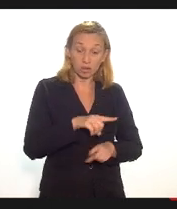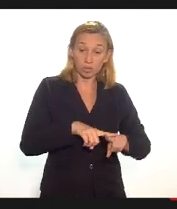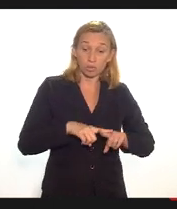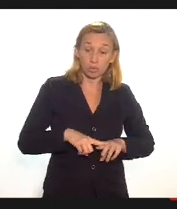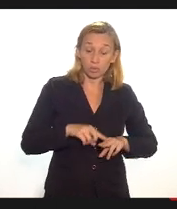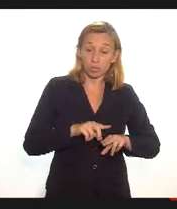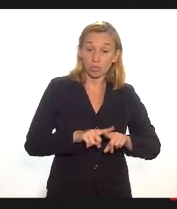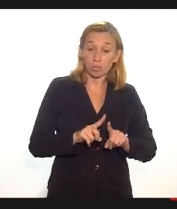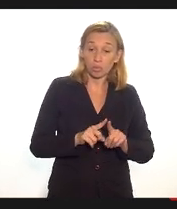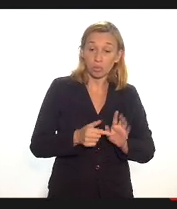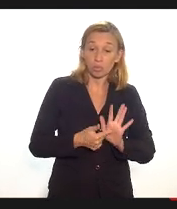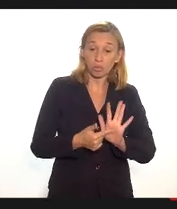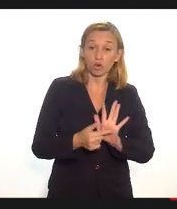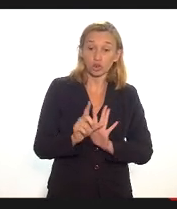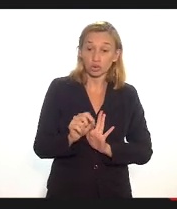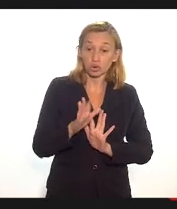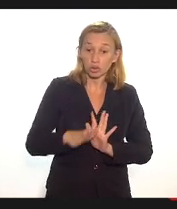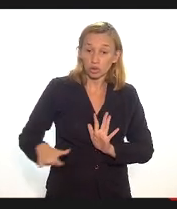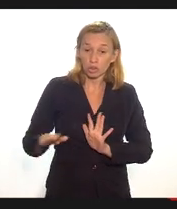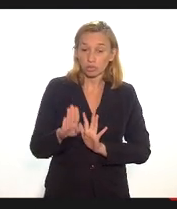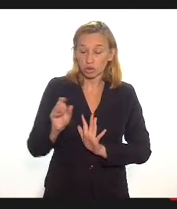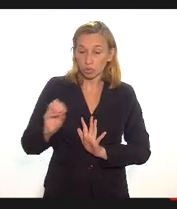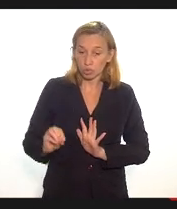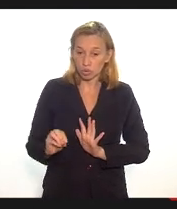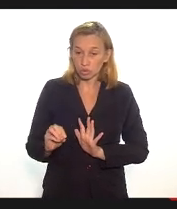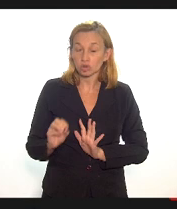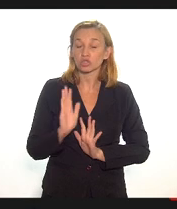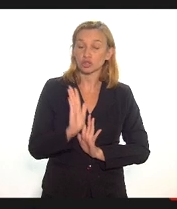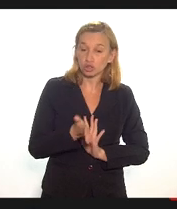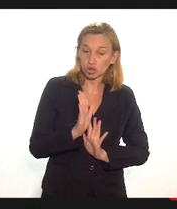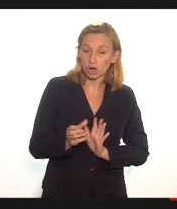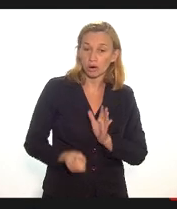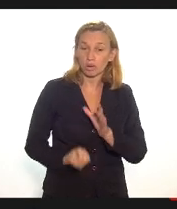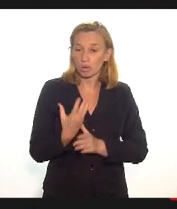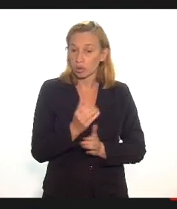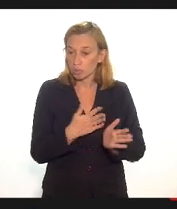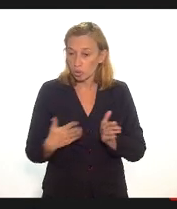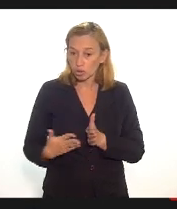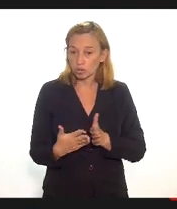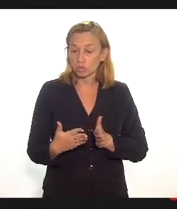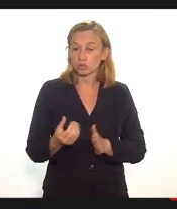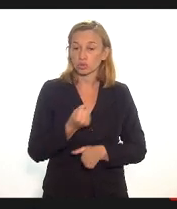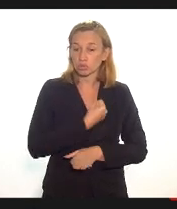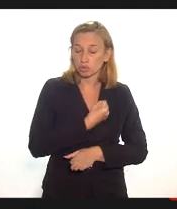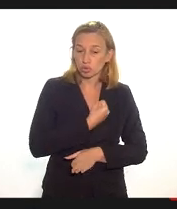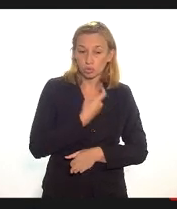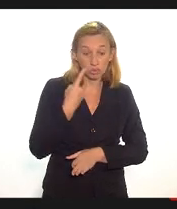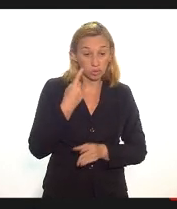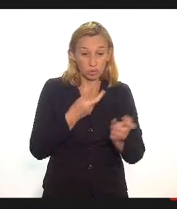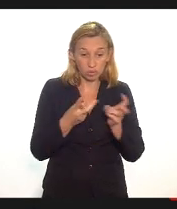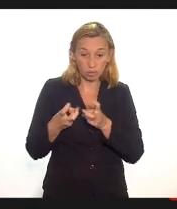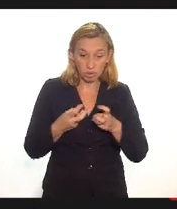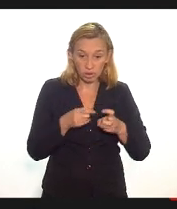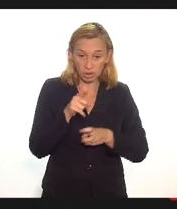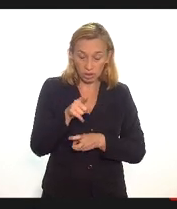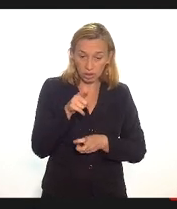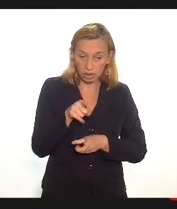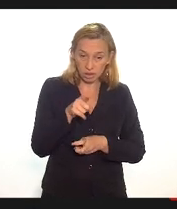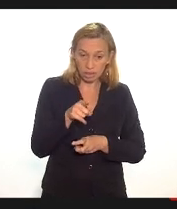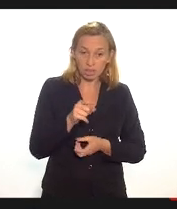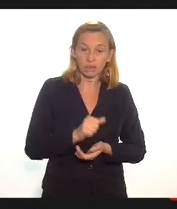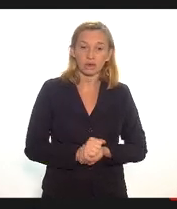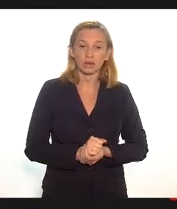cessão onerosa no campo de Búzios já produz um número. Vocês vejam que essa produção que está aí no